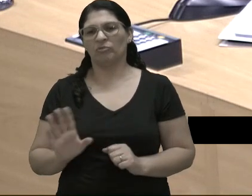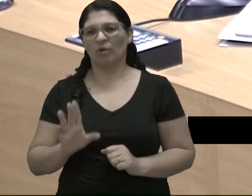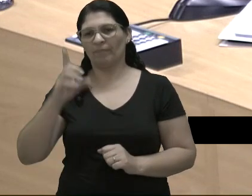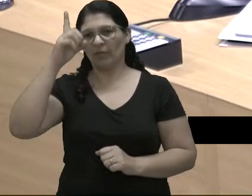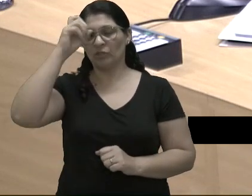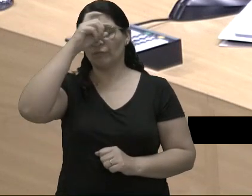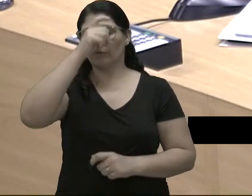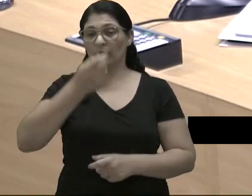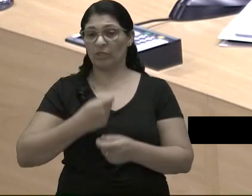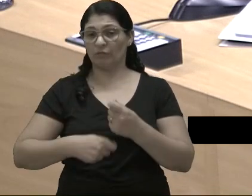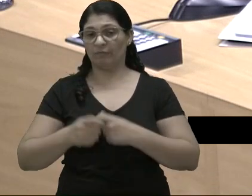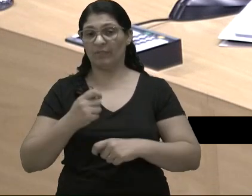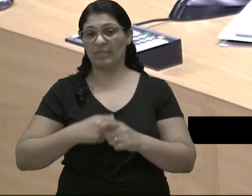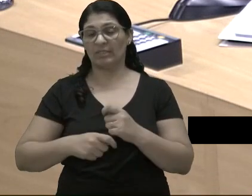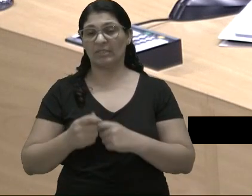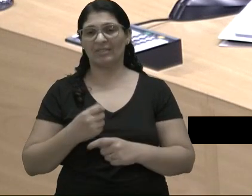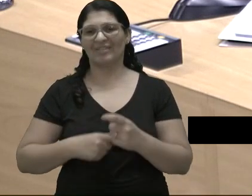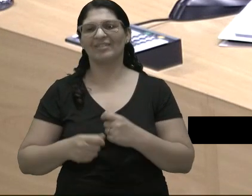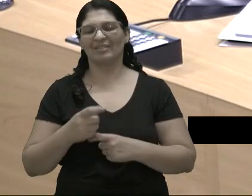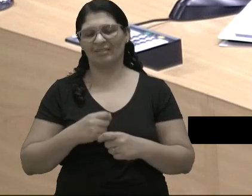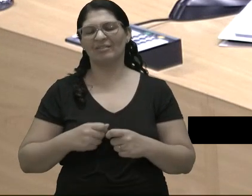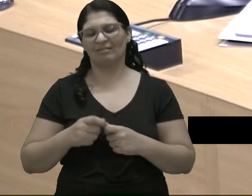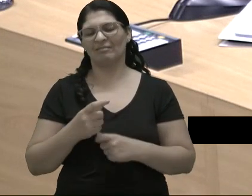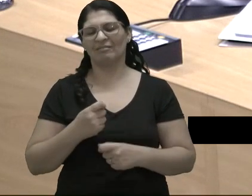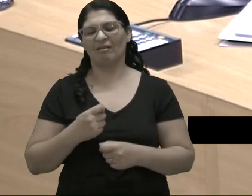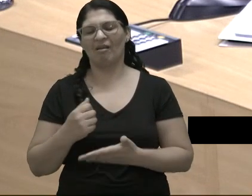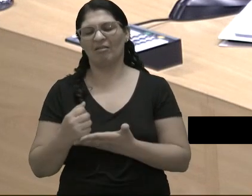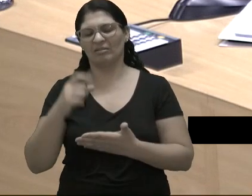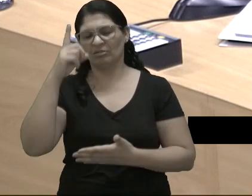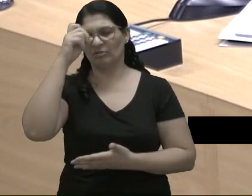dificuldade financeira tem onerado aí a empresa.